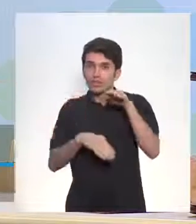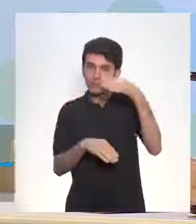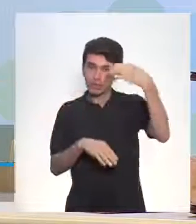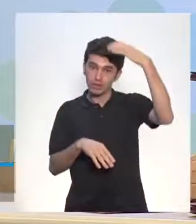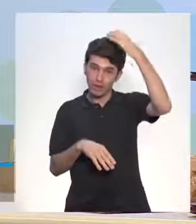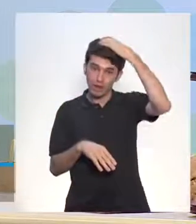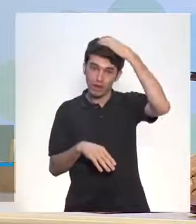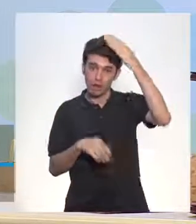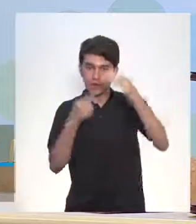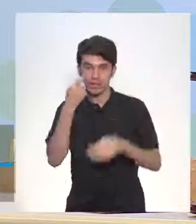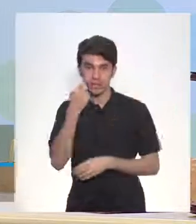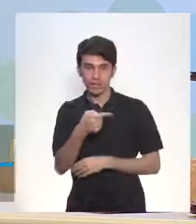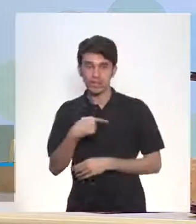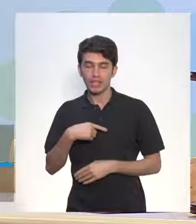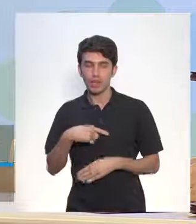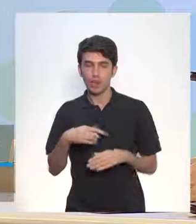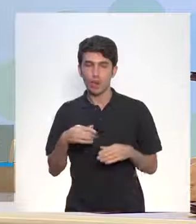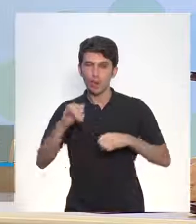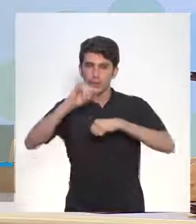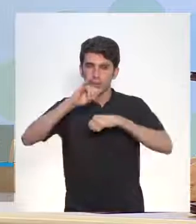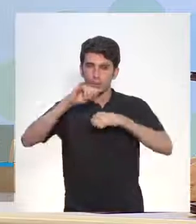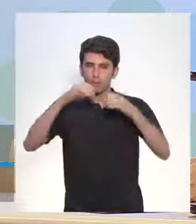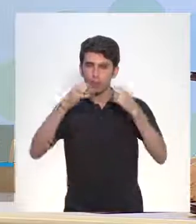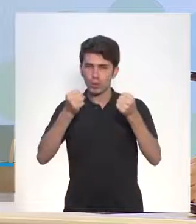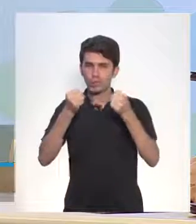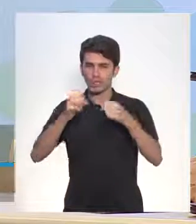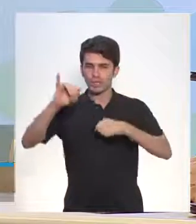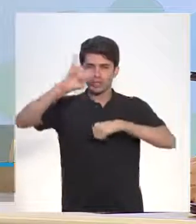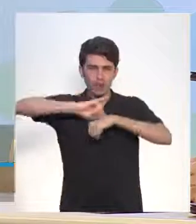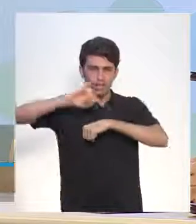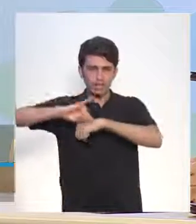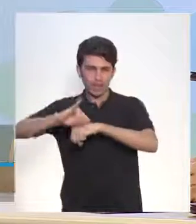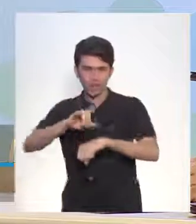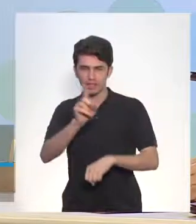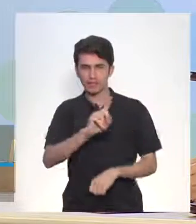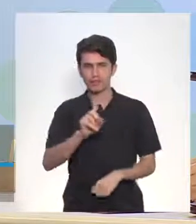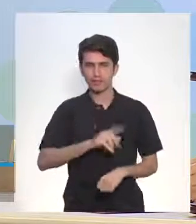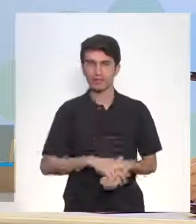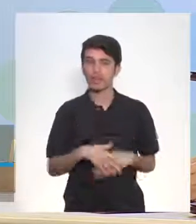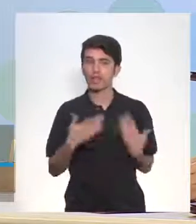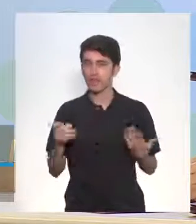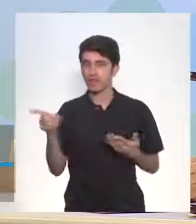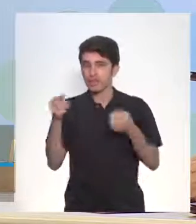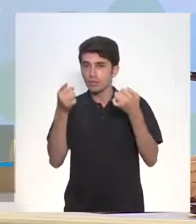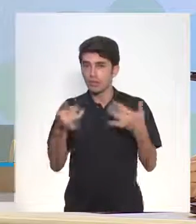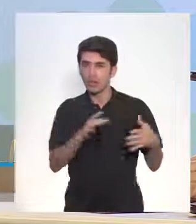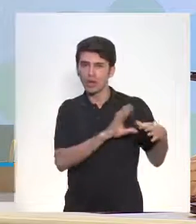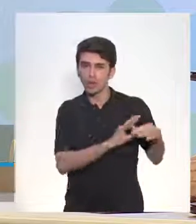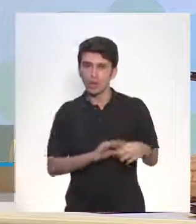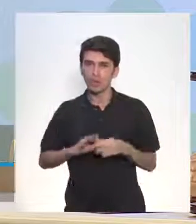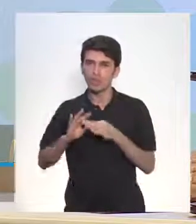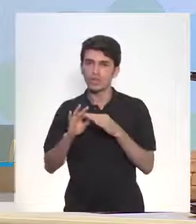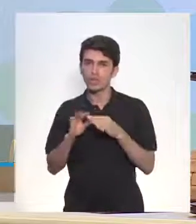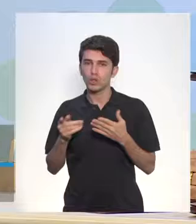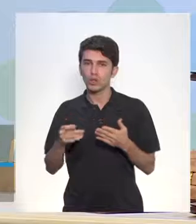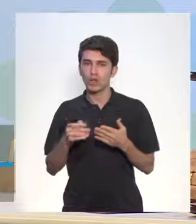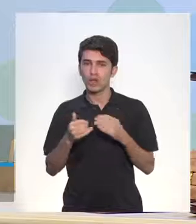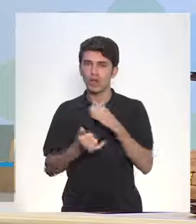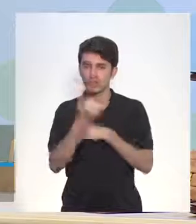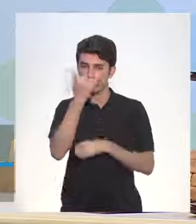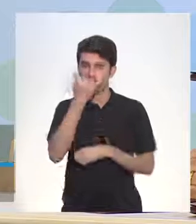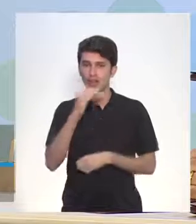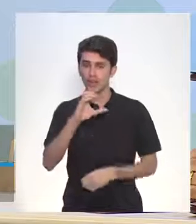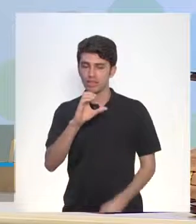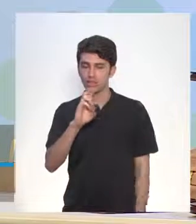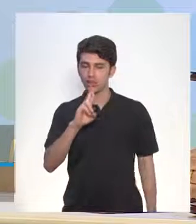não está centralizado? E aí, dentro desse contexto que o professor Alexandre explicou aqui das cruzadas, ele vai falar depois um pouquinho do fracasso das cruzadas,